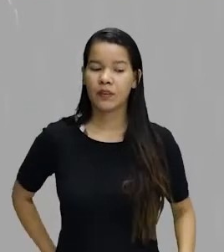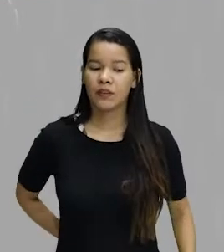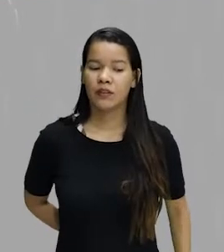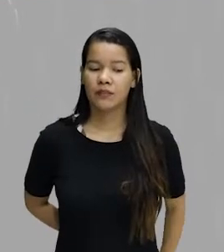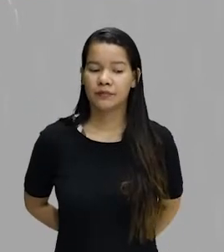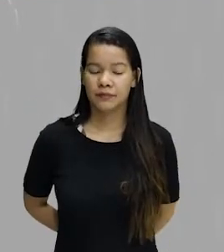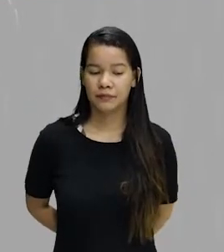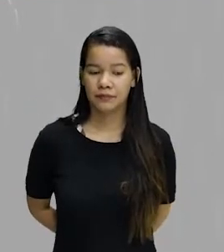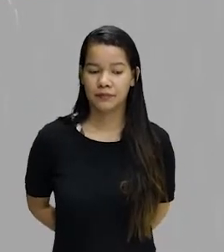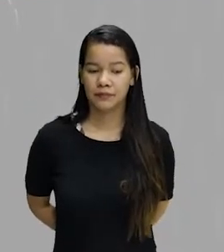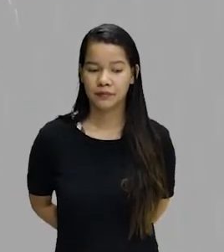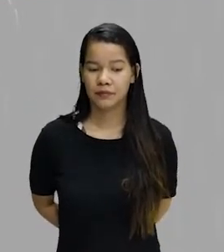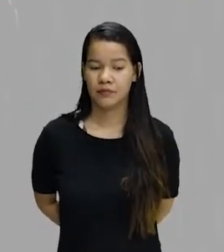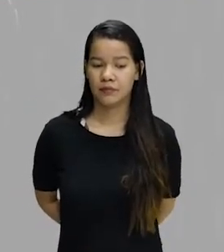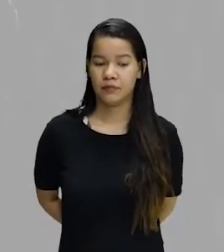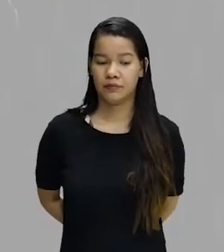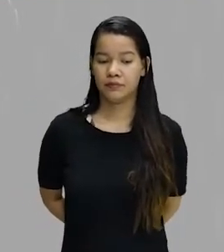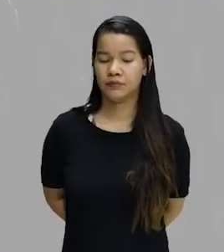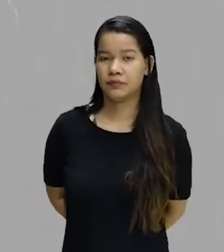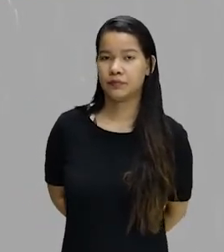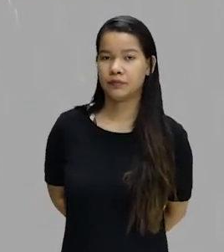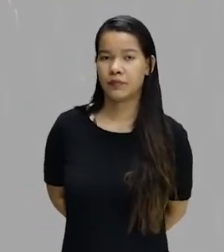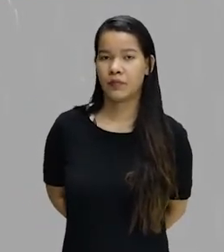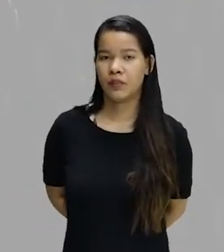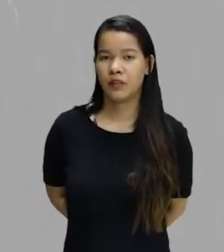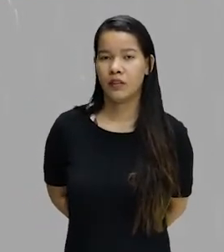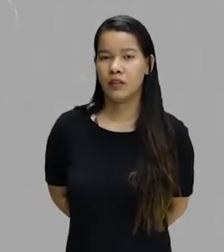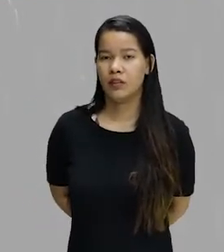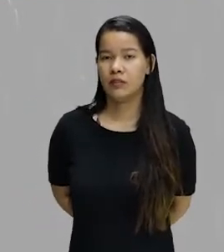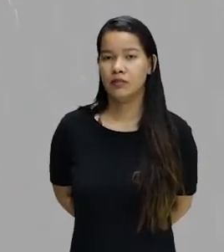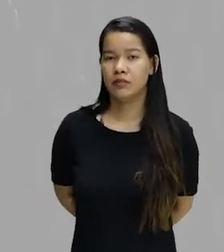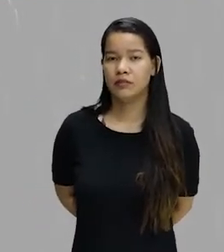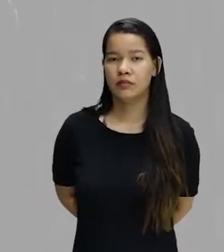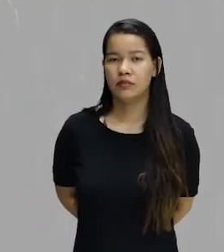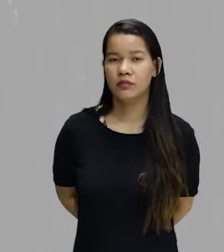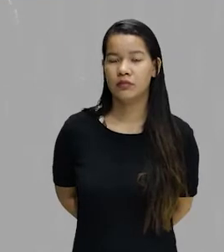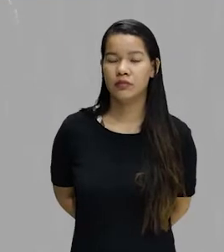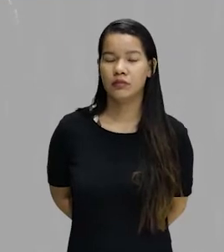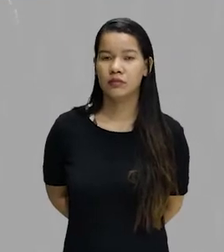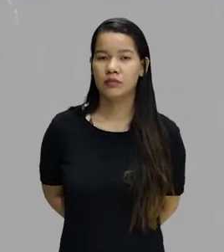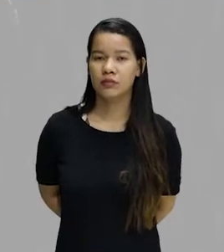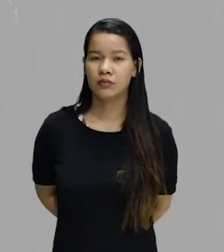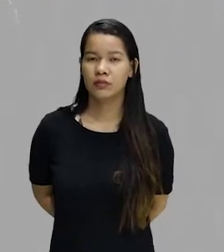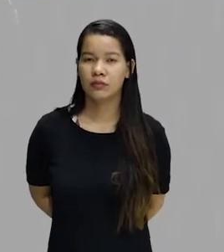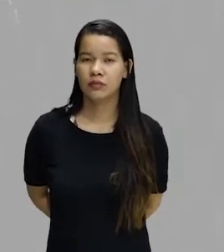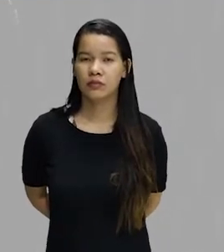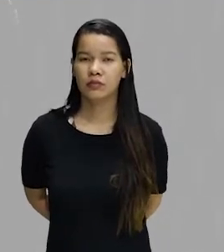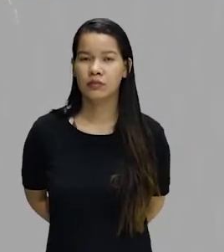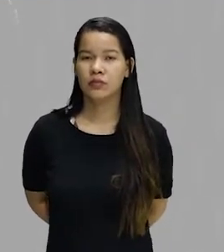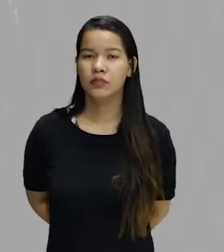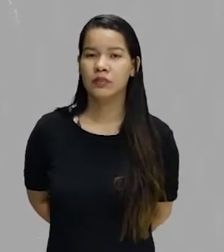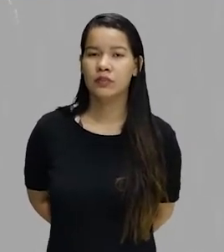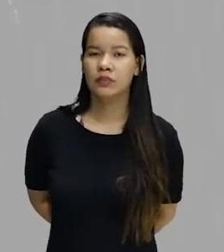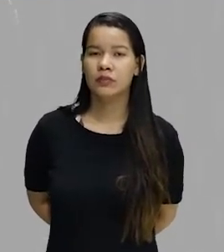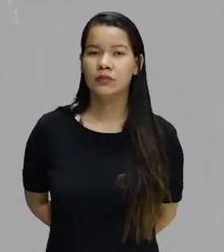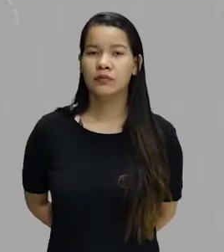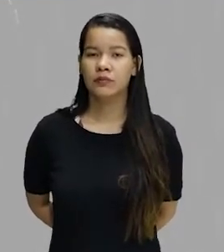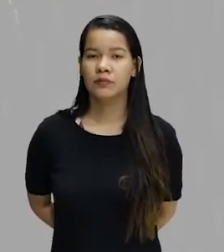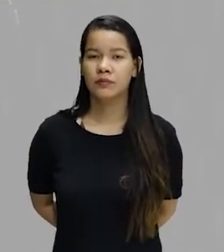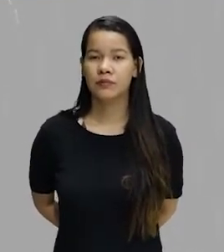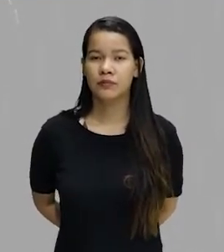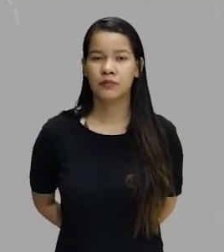afirmações. Primeiro, trata-se de uma reação de adição, onde são consumidos 2 mol de hidrogênio por